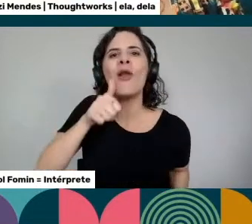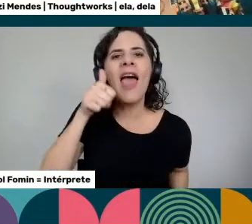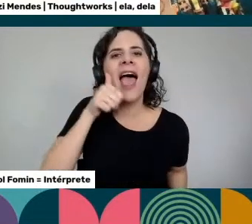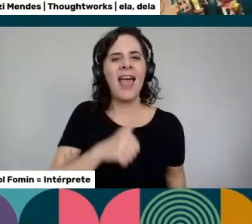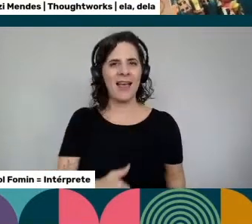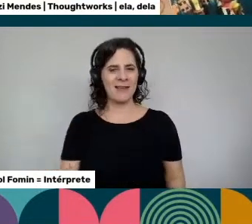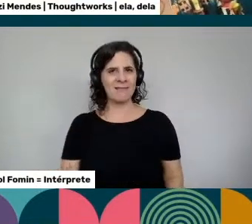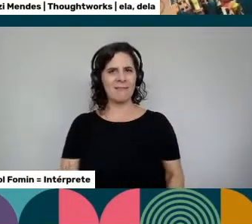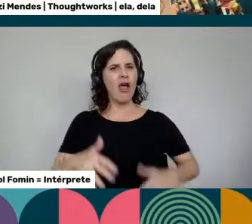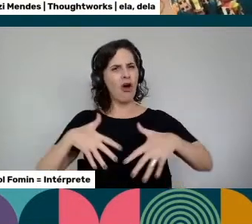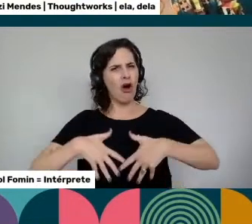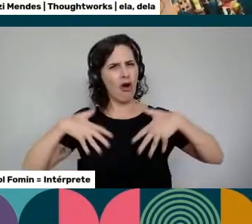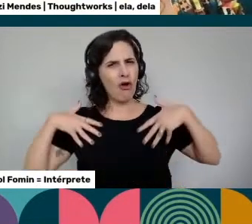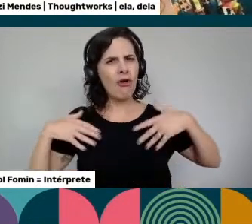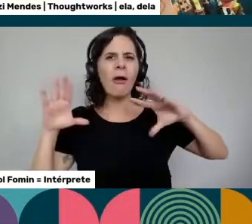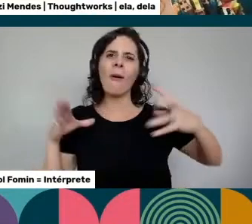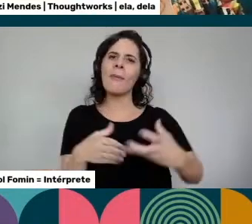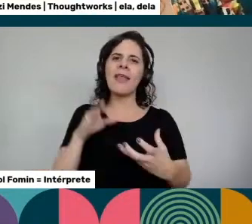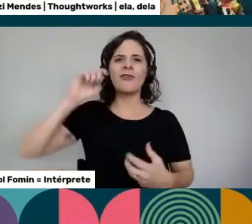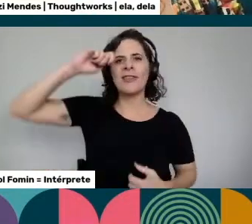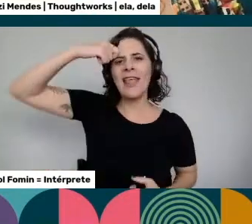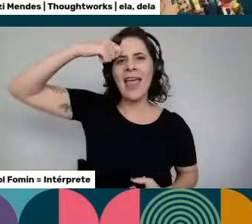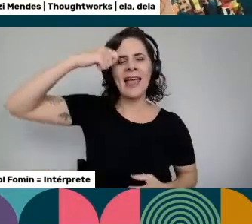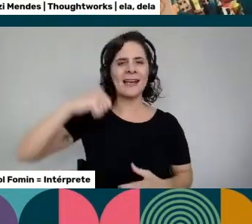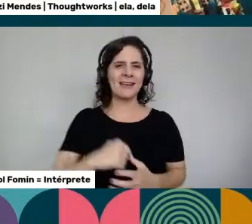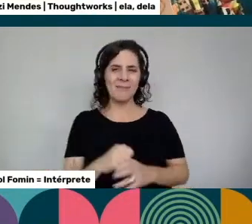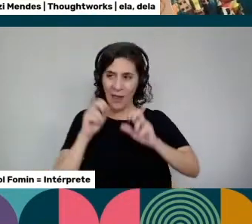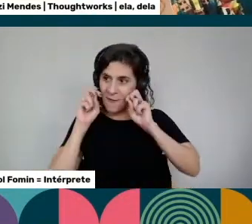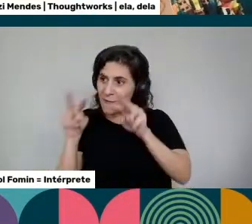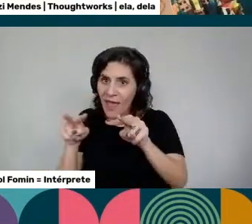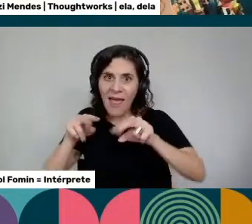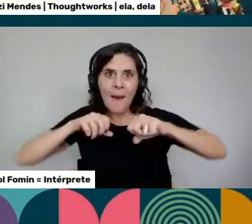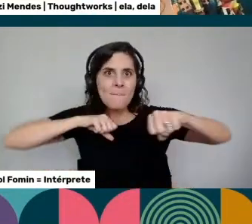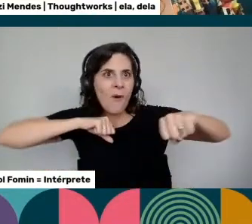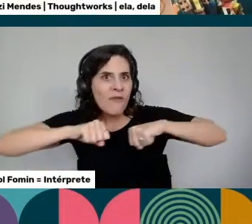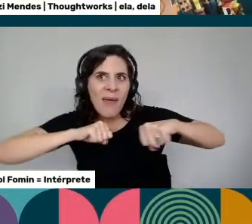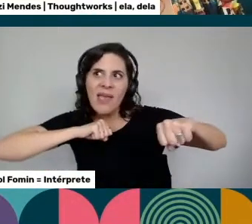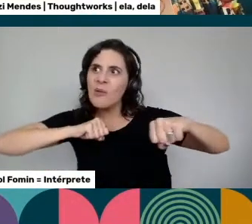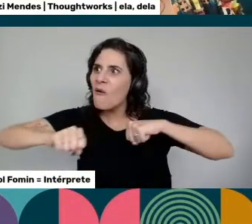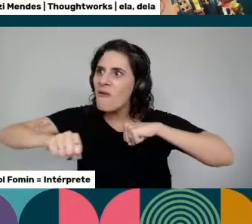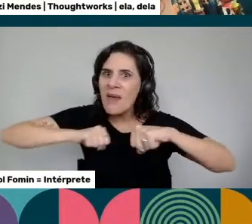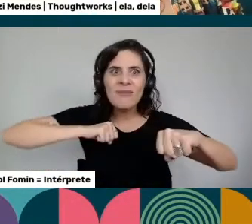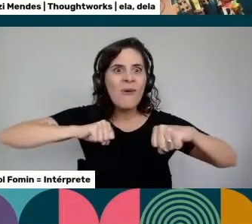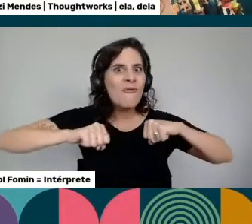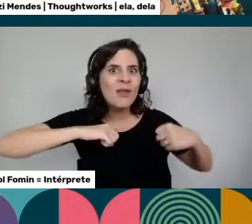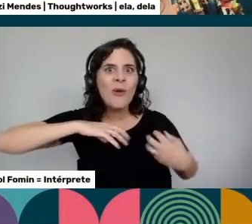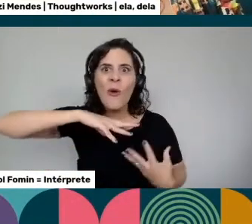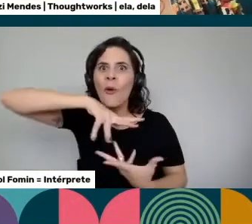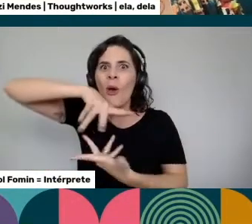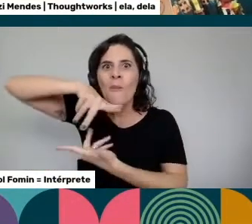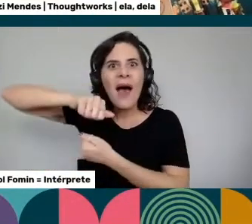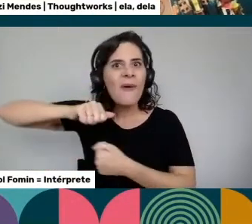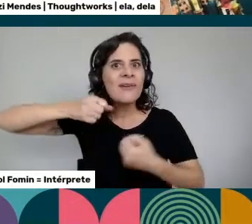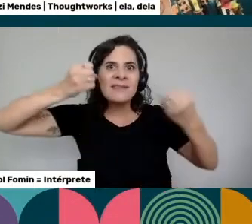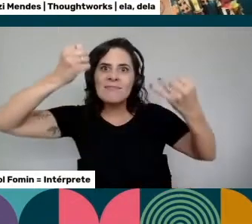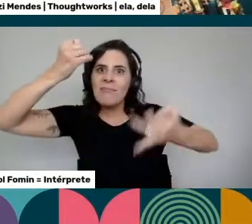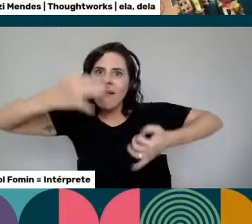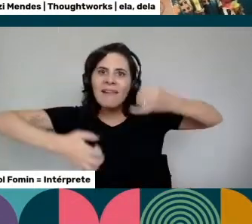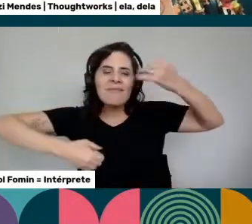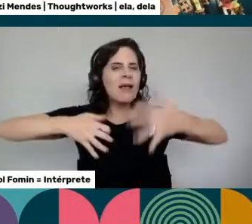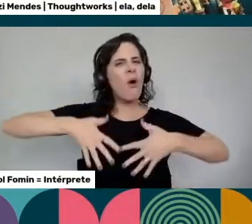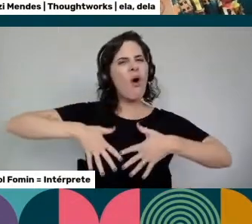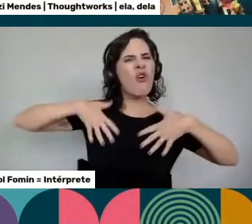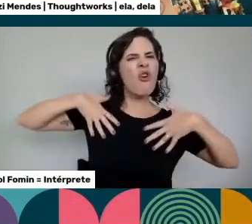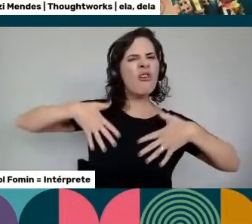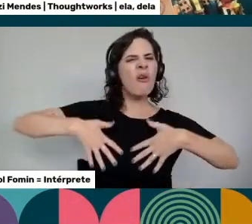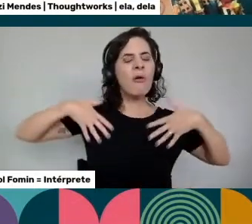da comunidade negra, você vê um movimento, você vê movimentos globais falando sobre isso. E pessoas